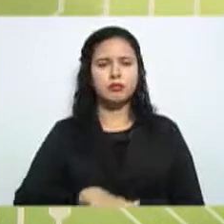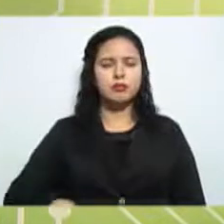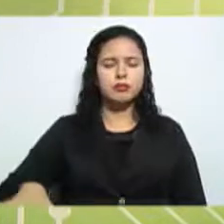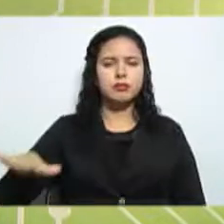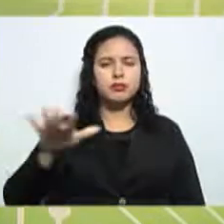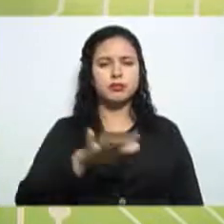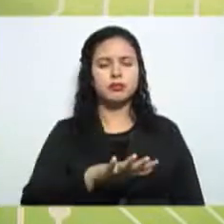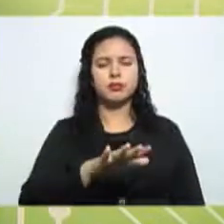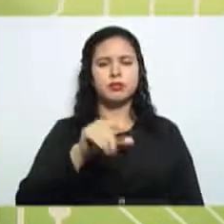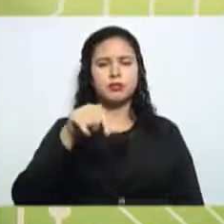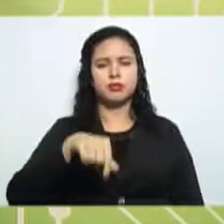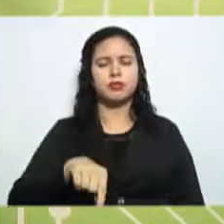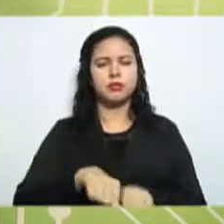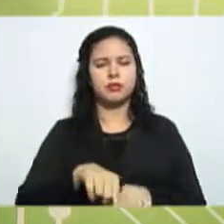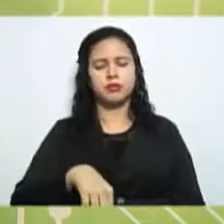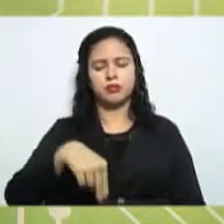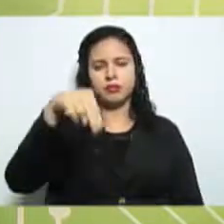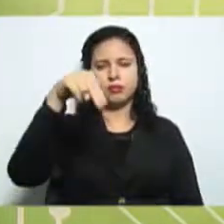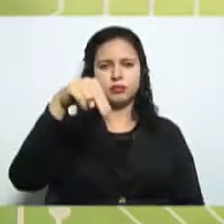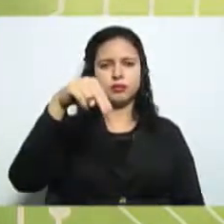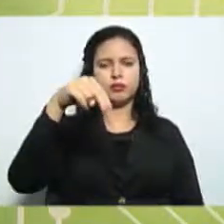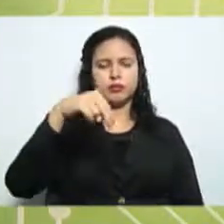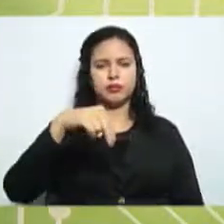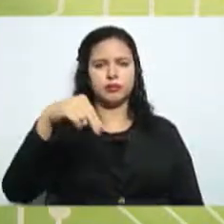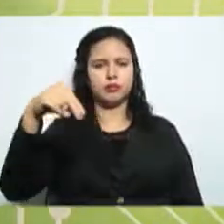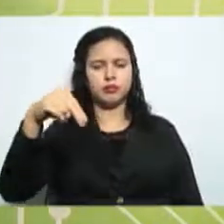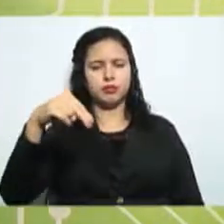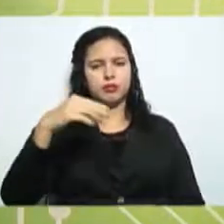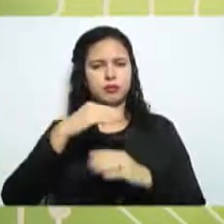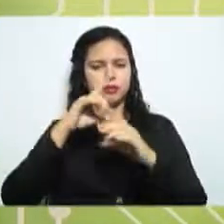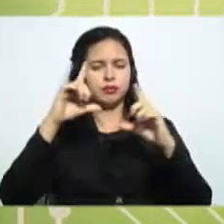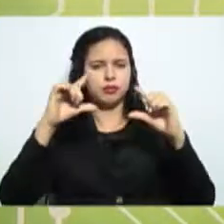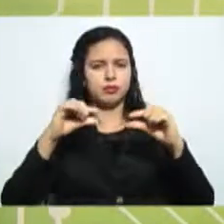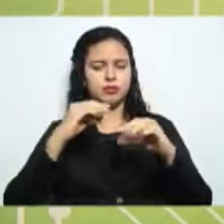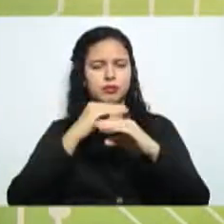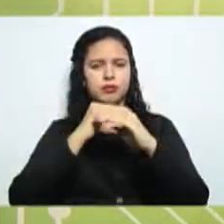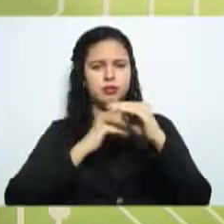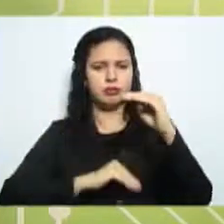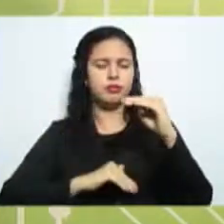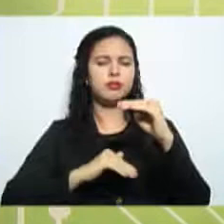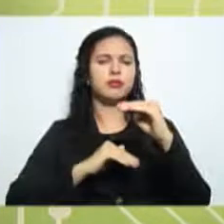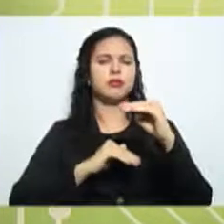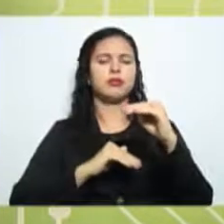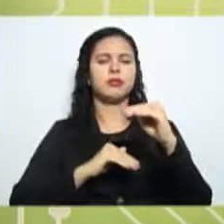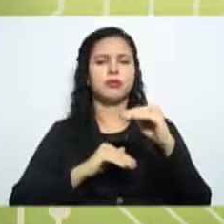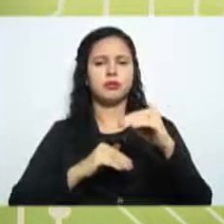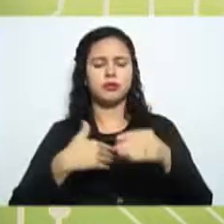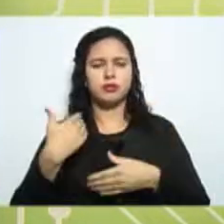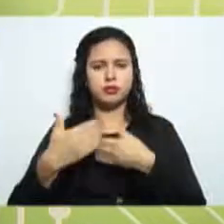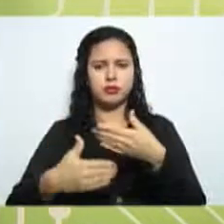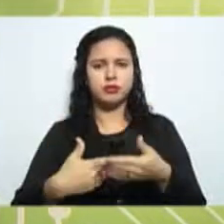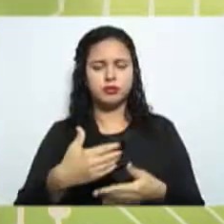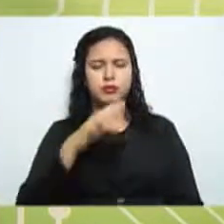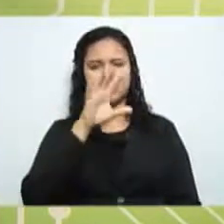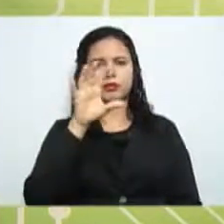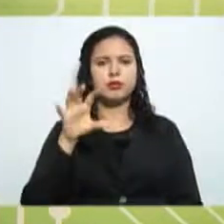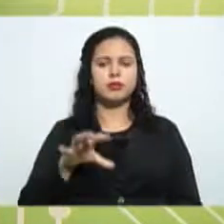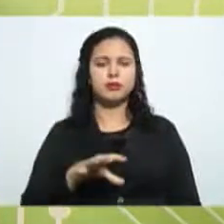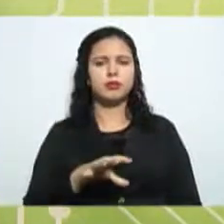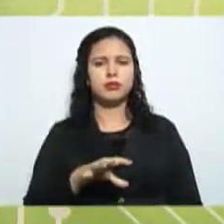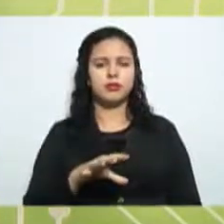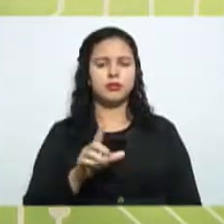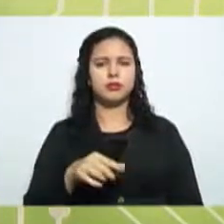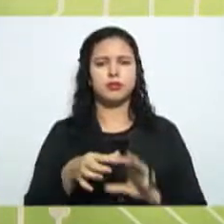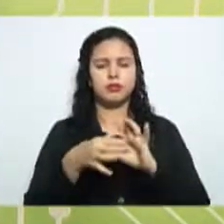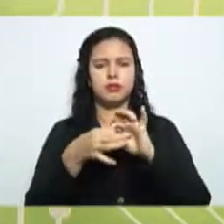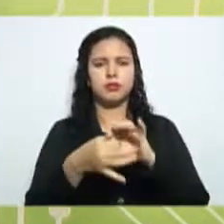ele na região norte e nordeste, diminuindo nossas desigualdades, desenvolvendo essas regiões que são tão carentes e tem a ver com a